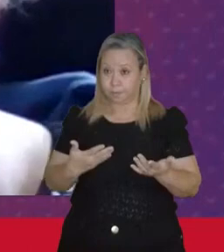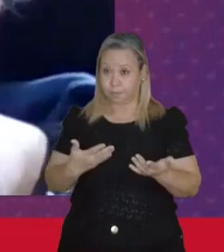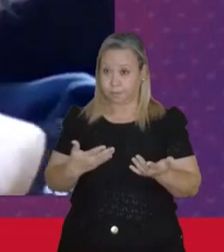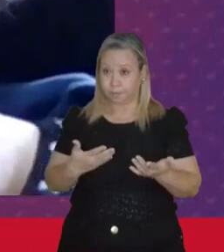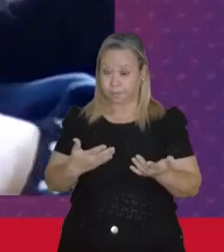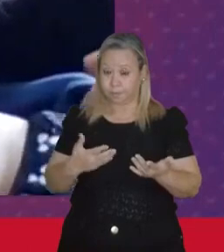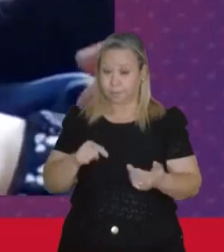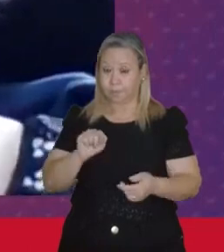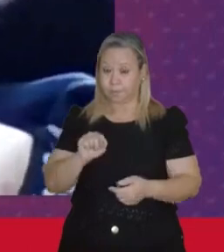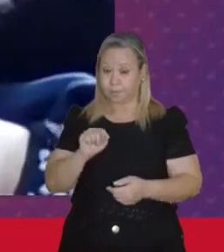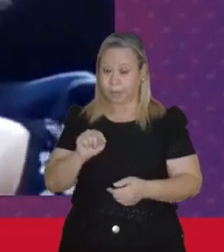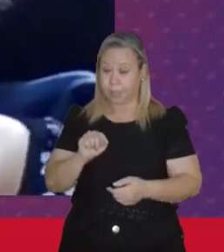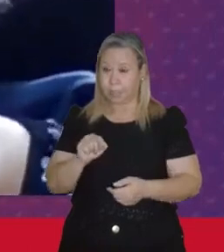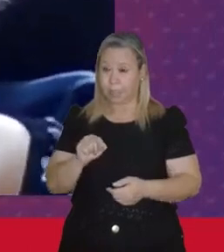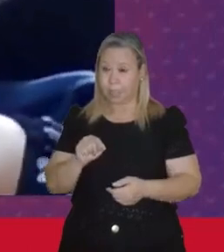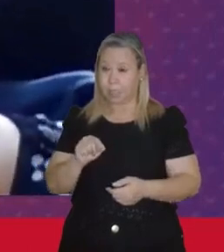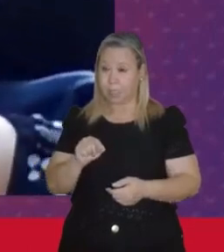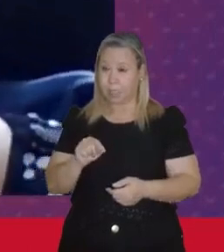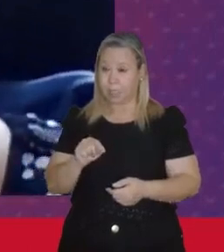E aí entra